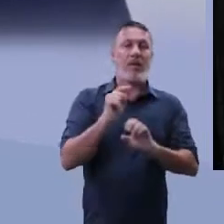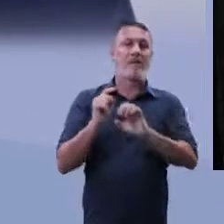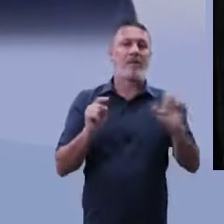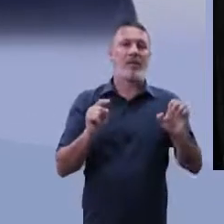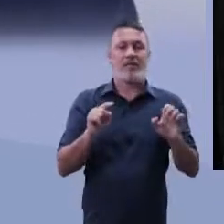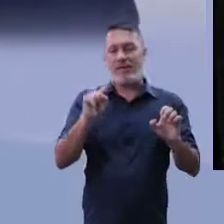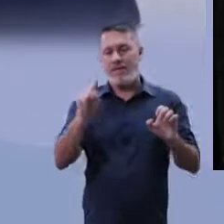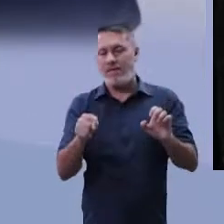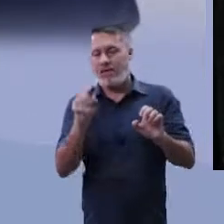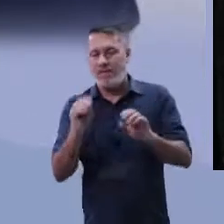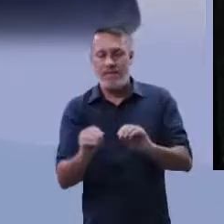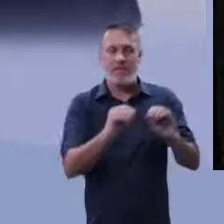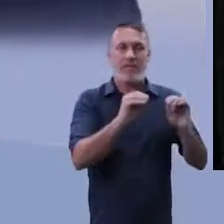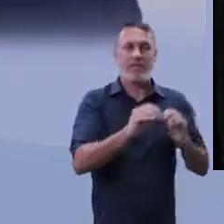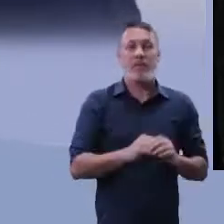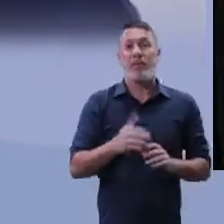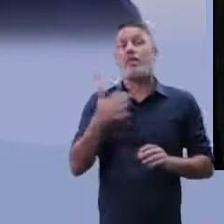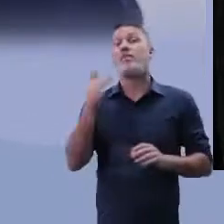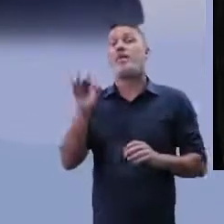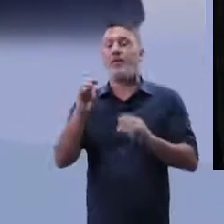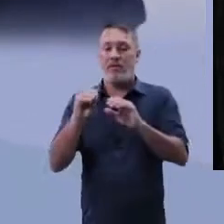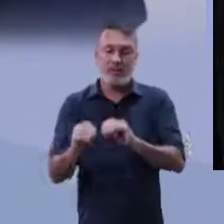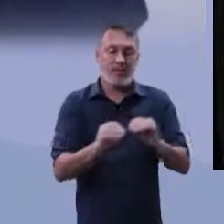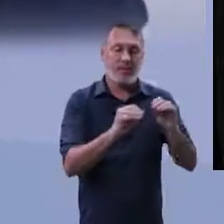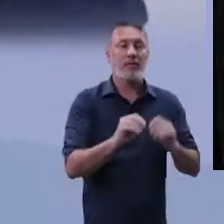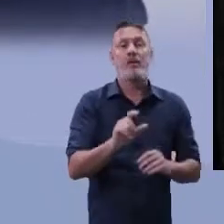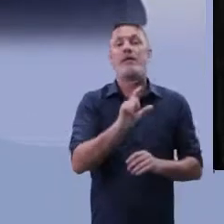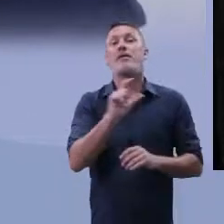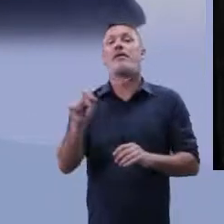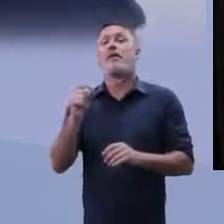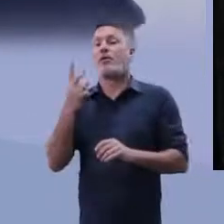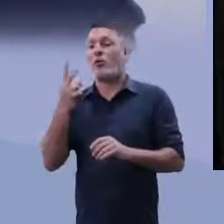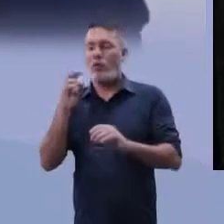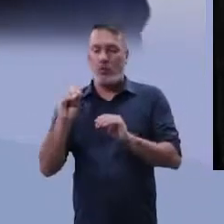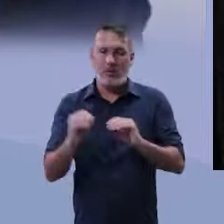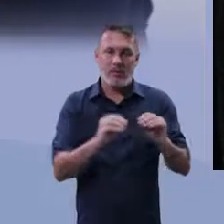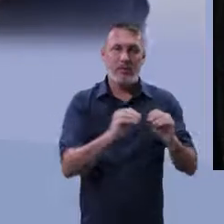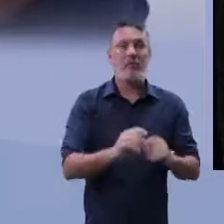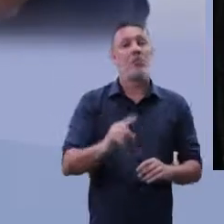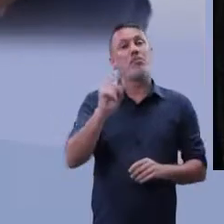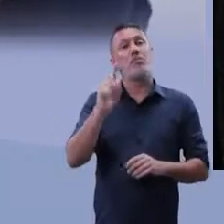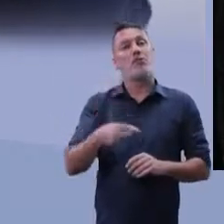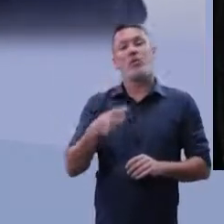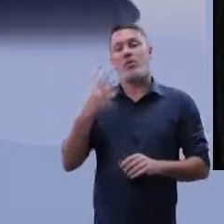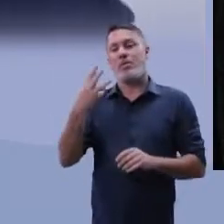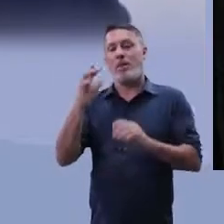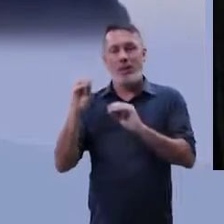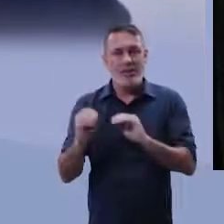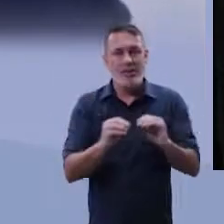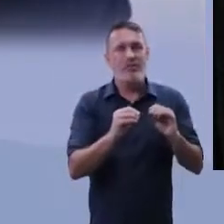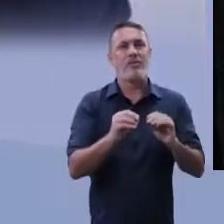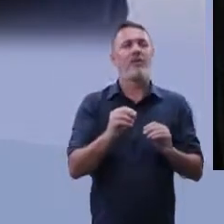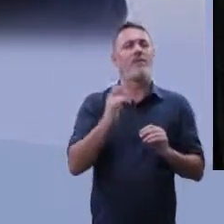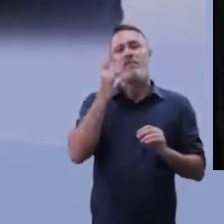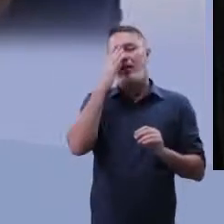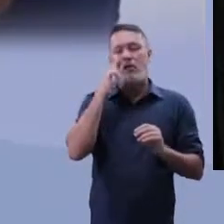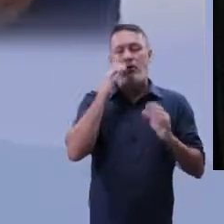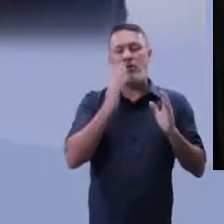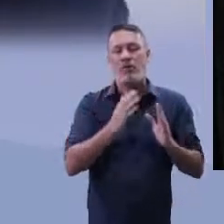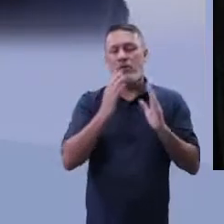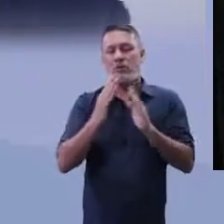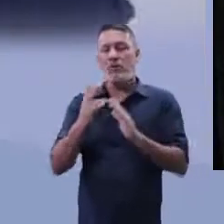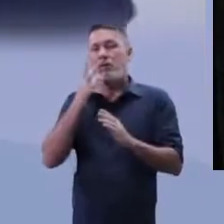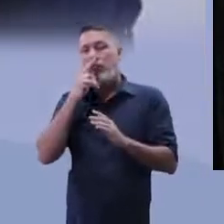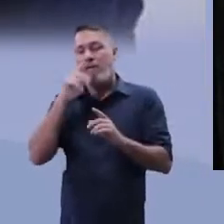trás, né? Dá um pulinho para a esquerda. 10 dá um pulinho para a esquerda, 100 dá dois pulinhos, 1.000 dá três pulinhos